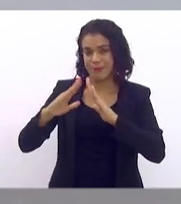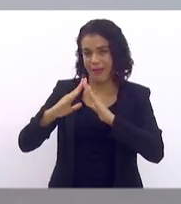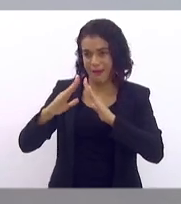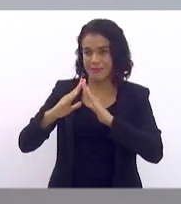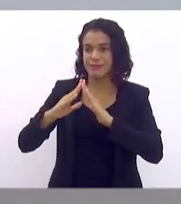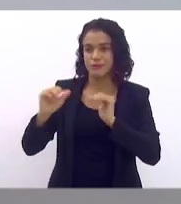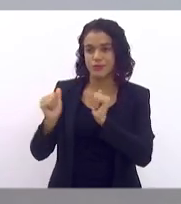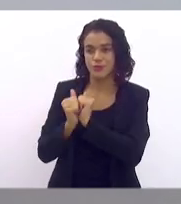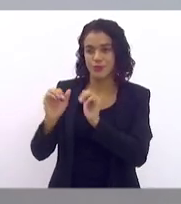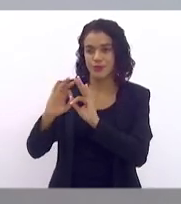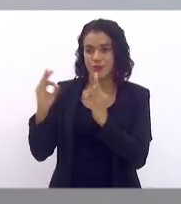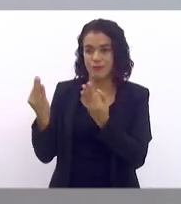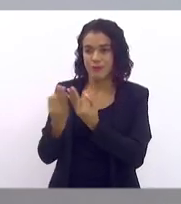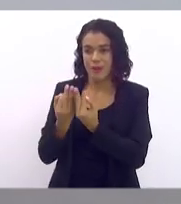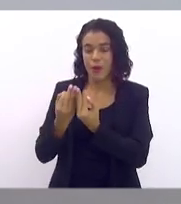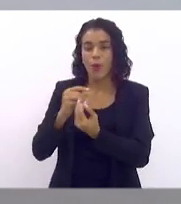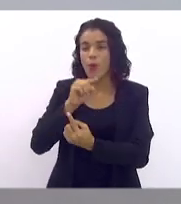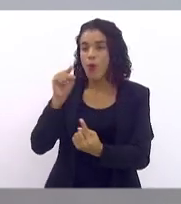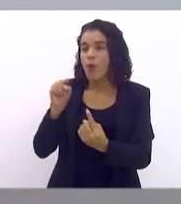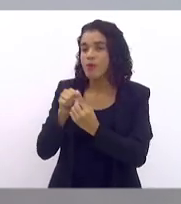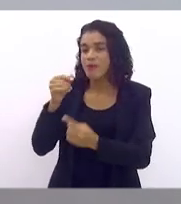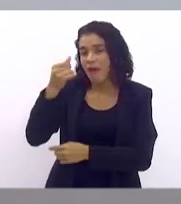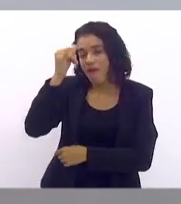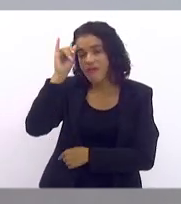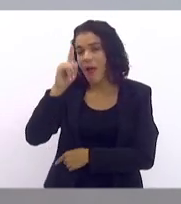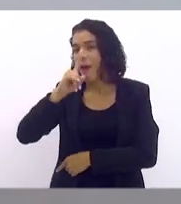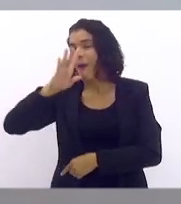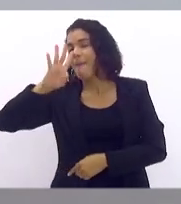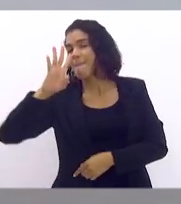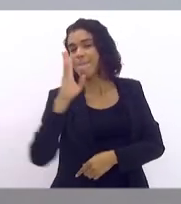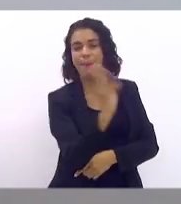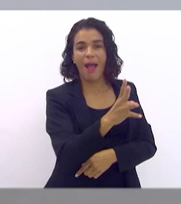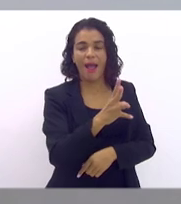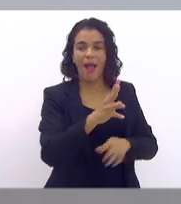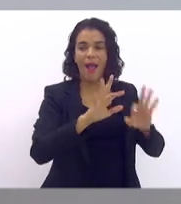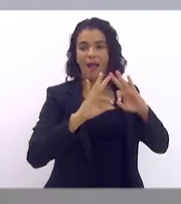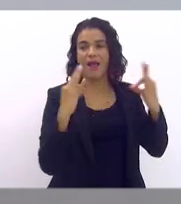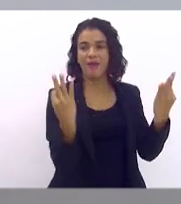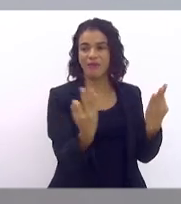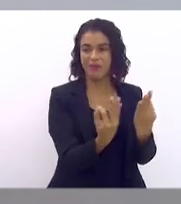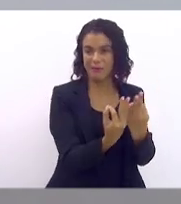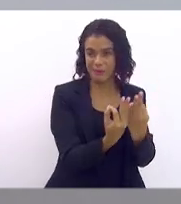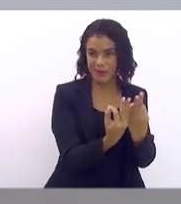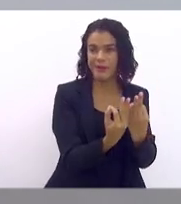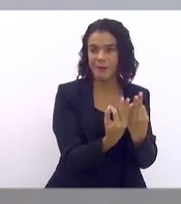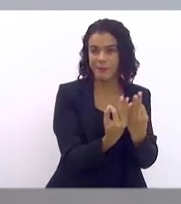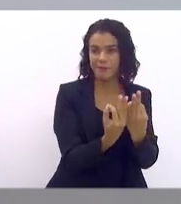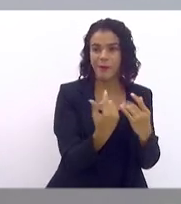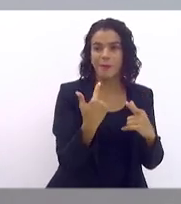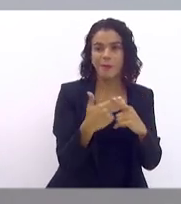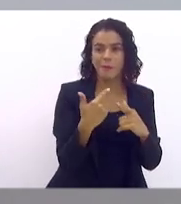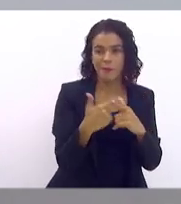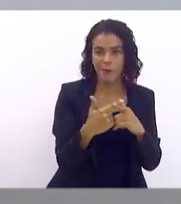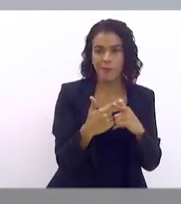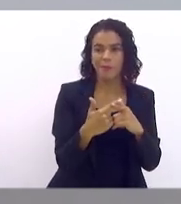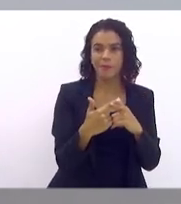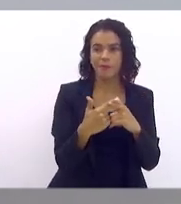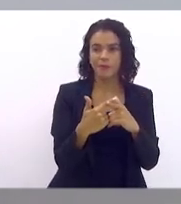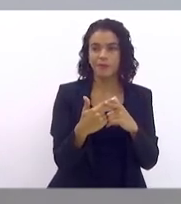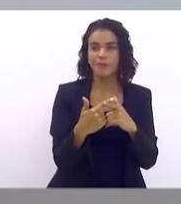para não atacar a instituição família, porque a frase do não se mexe a colher ainda é muito forte,